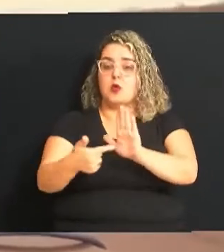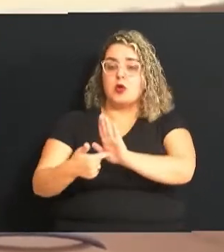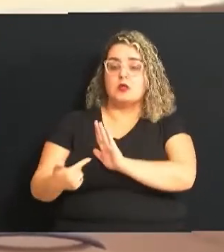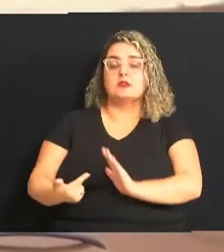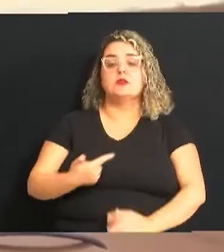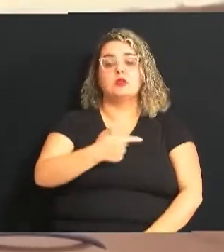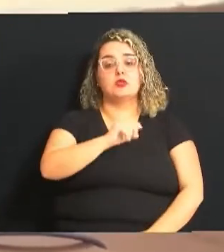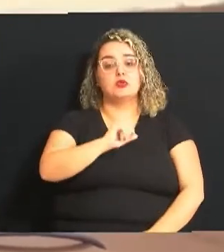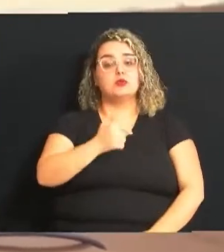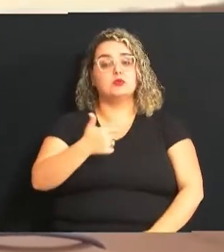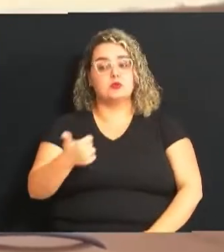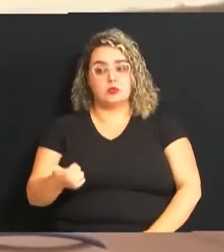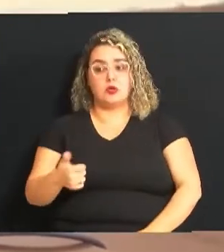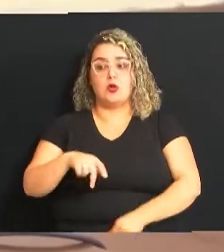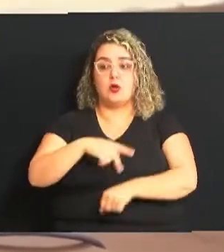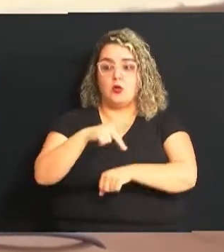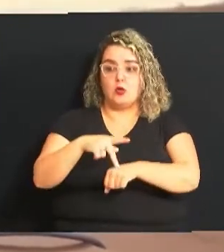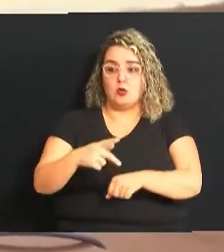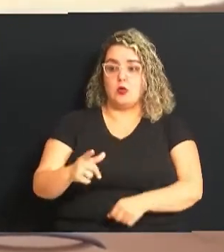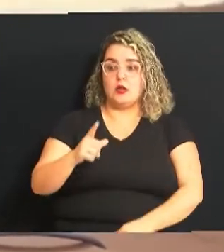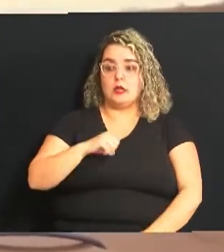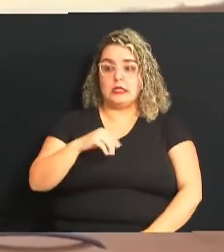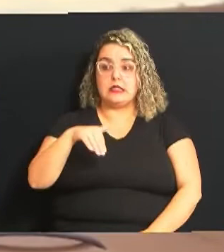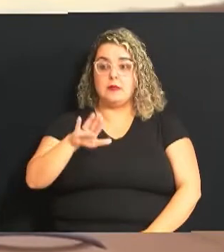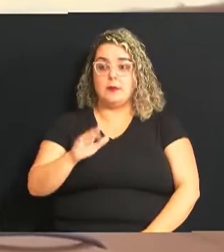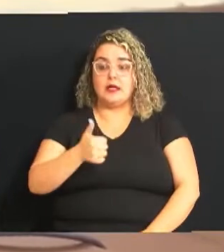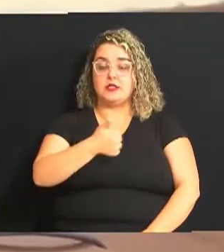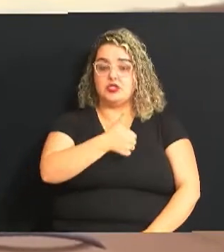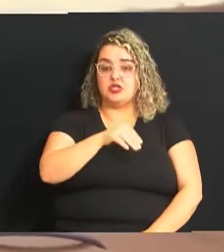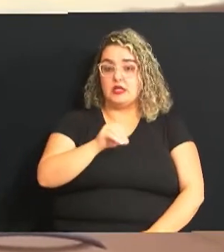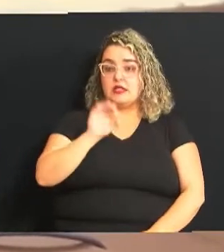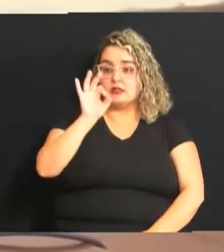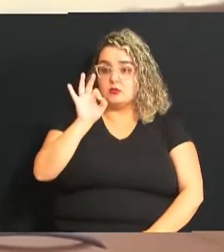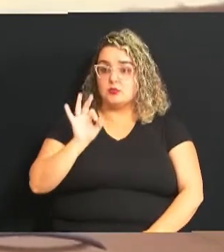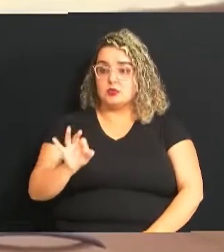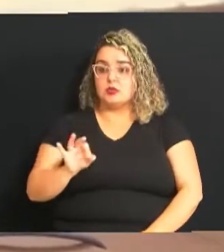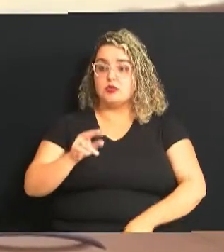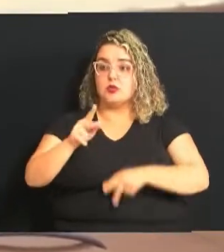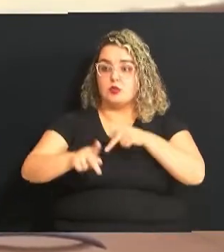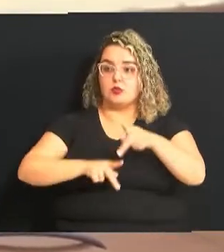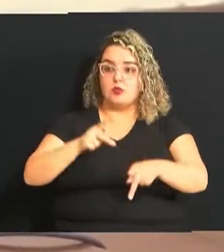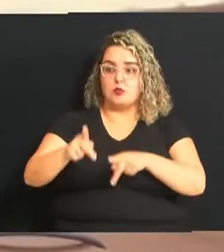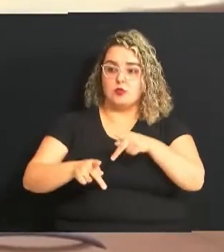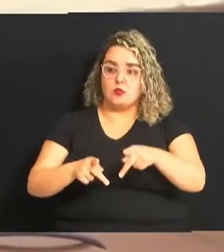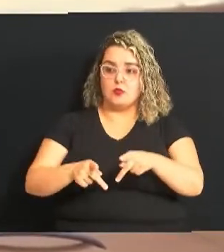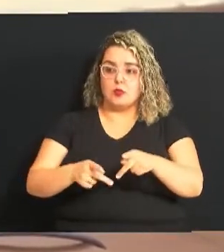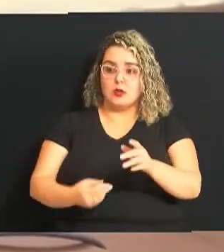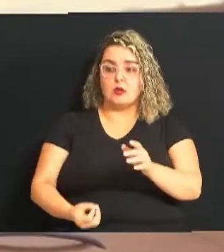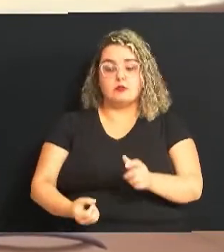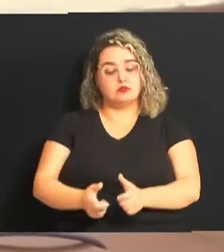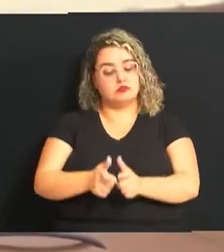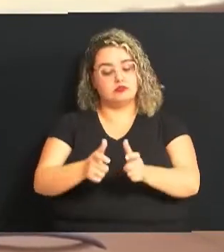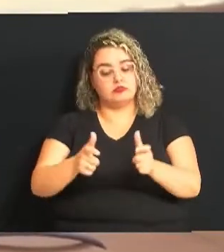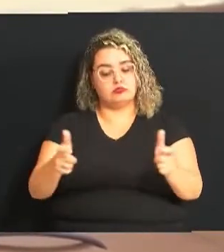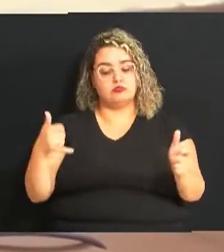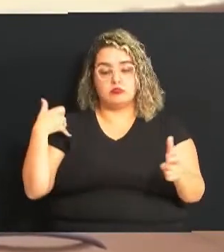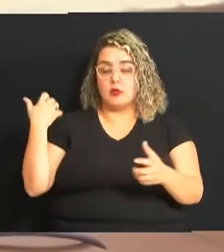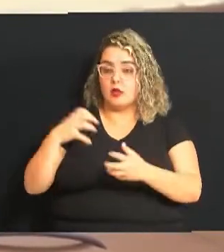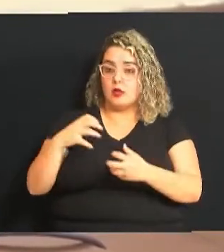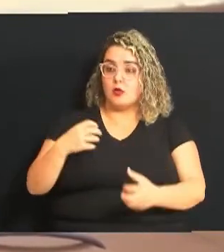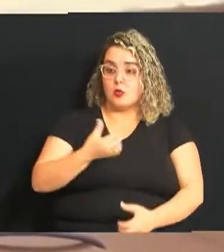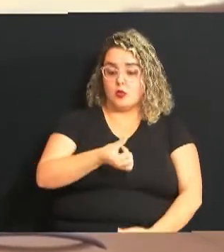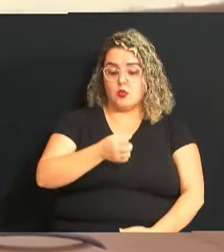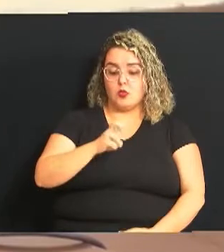o país passou a ter mais de 10% da sua população formada por idosos com